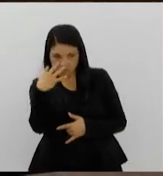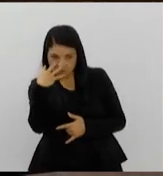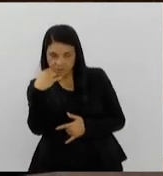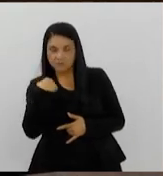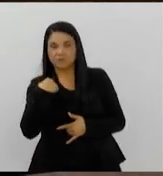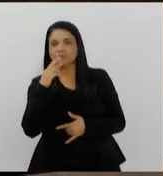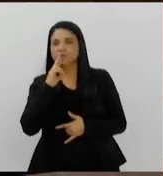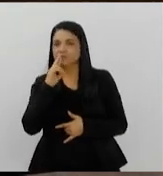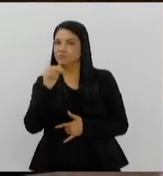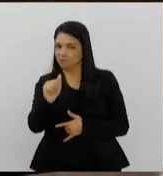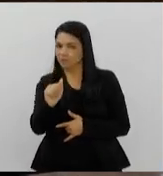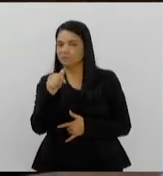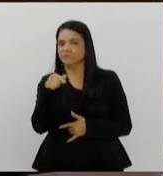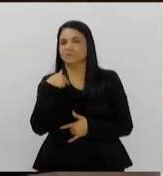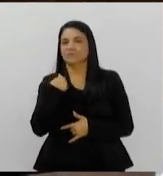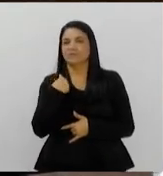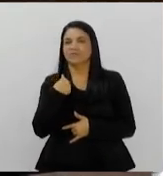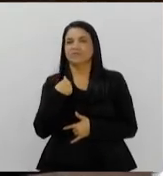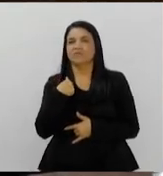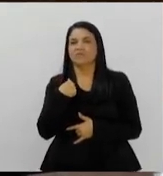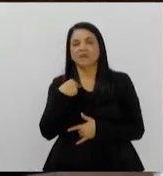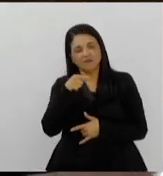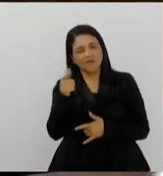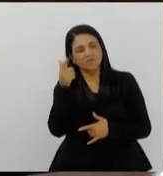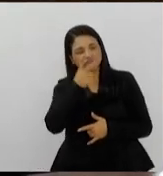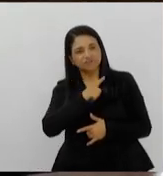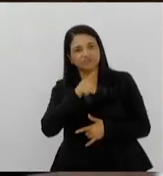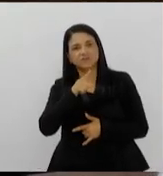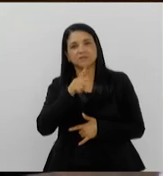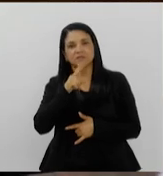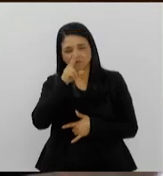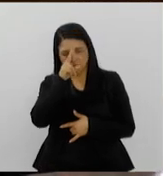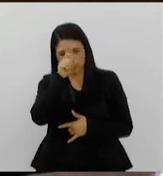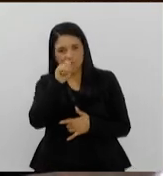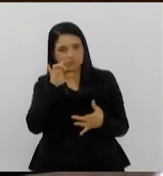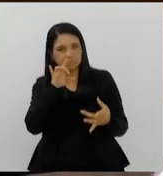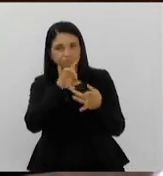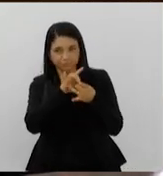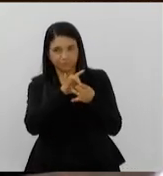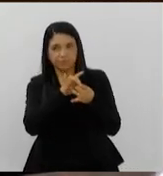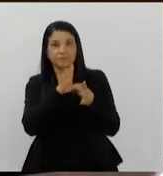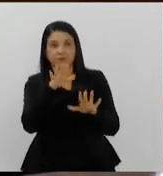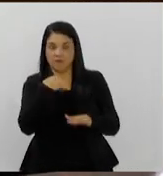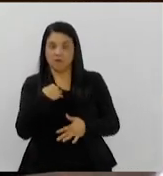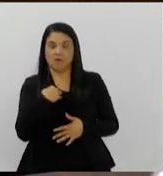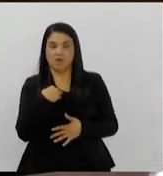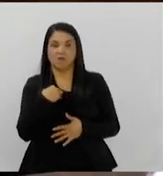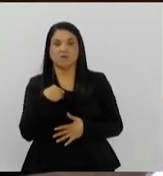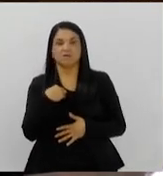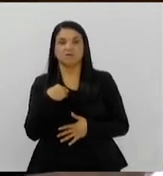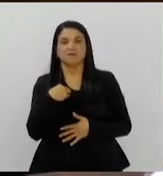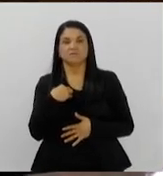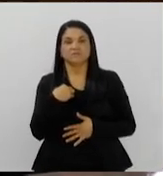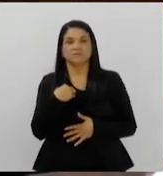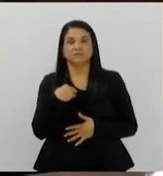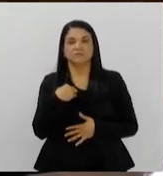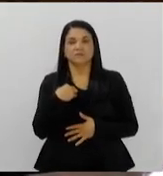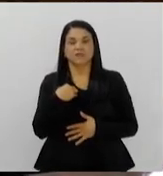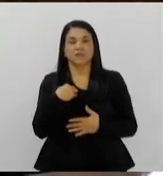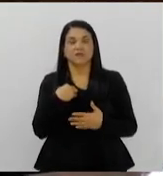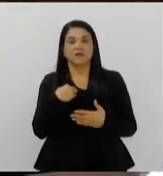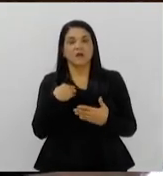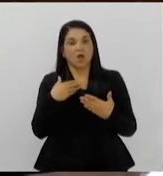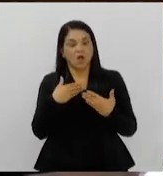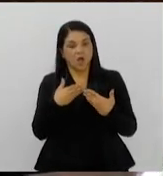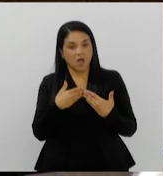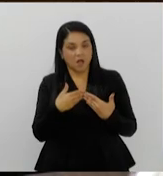Eu sei que ele vai lhe fortalecer lá, ele vai presencialmente lá. Mas olha só, eu não acho que a abertura de uma